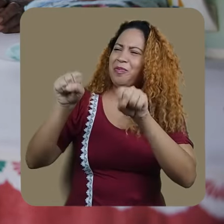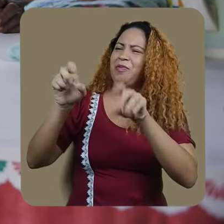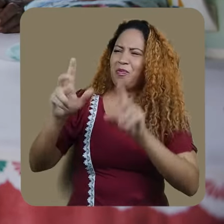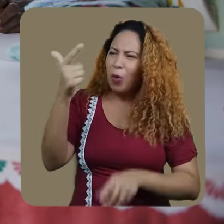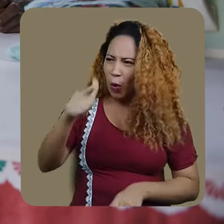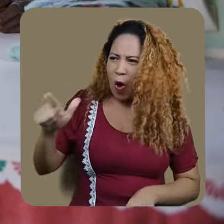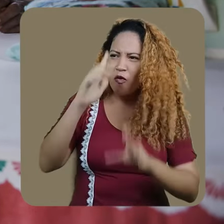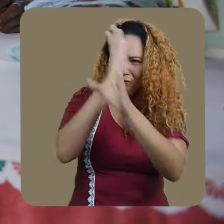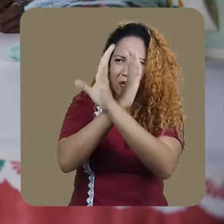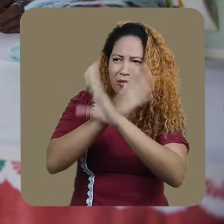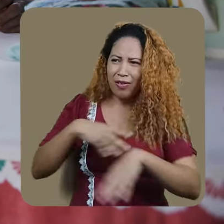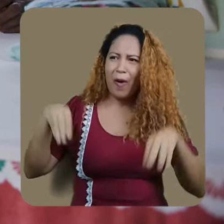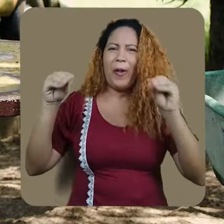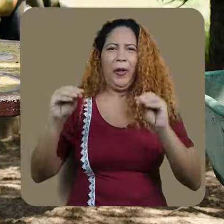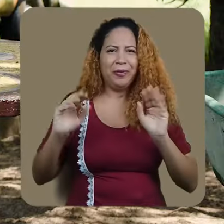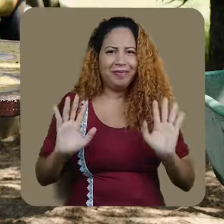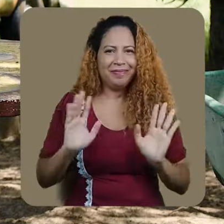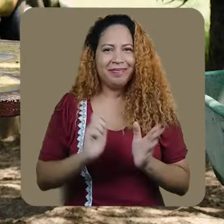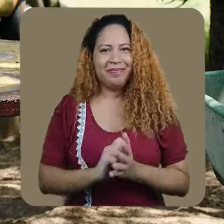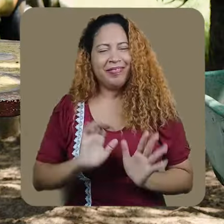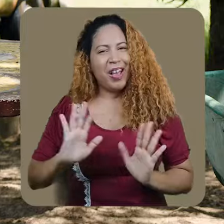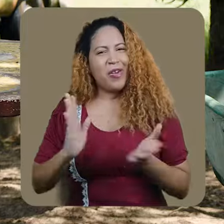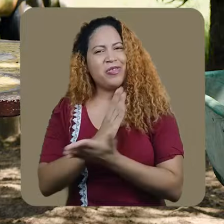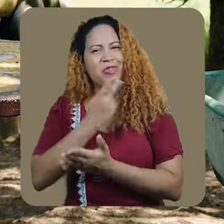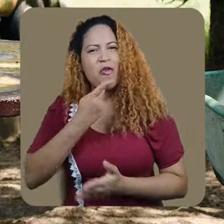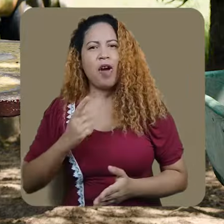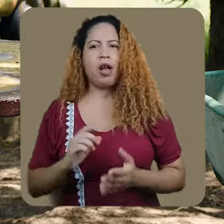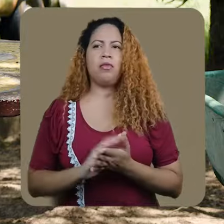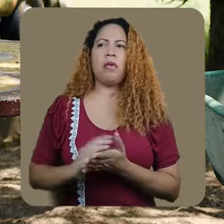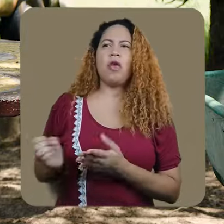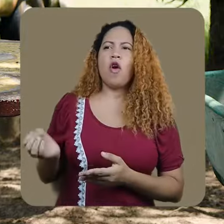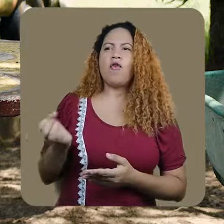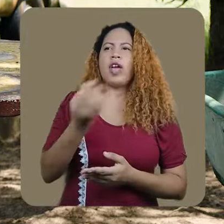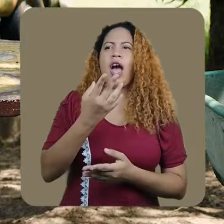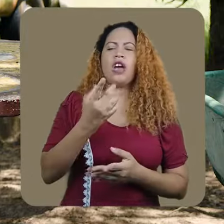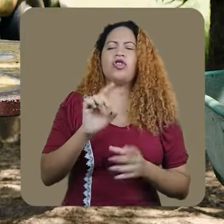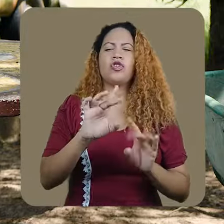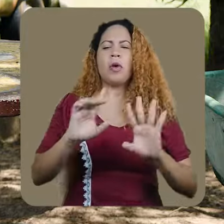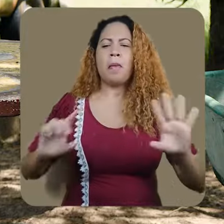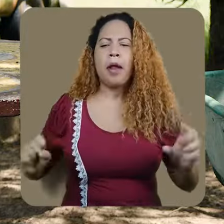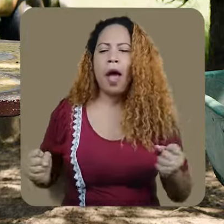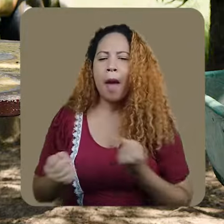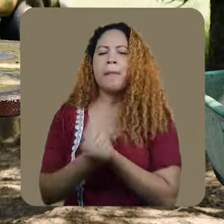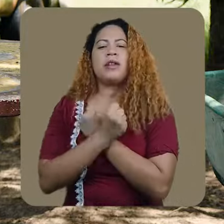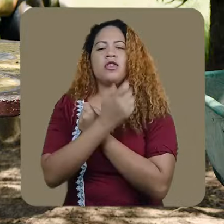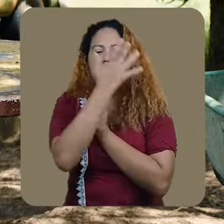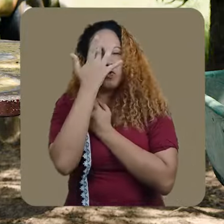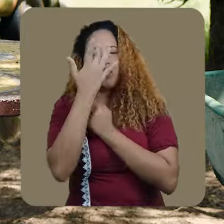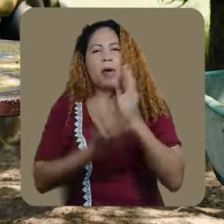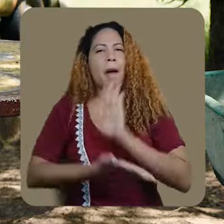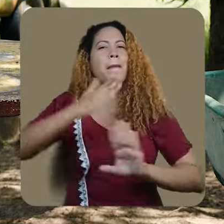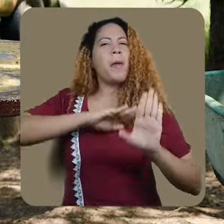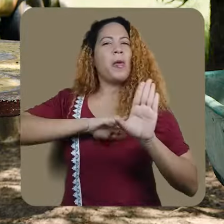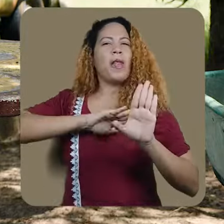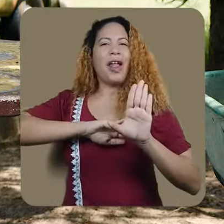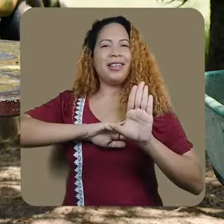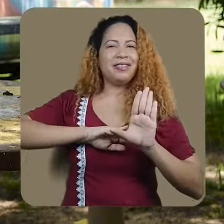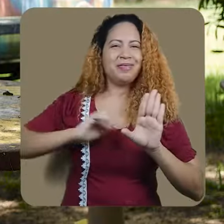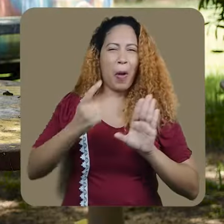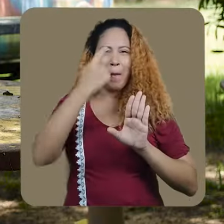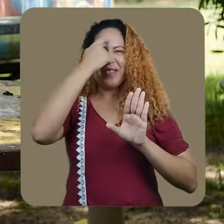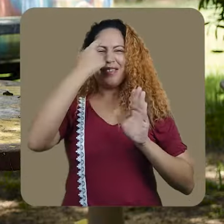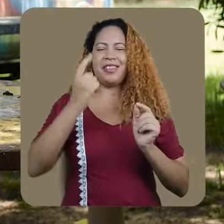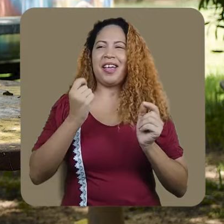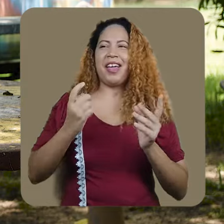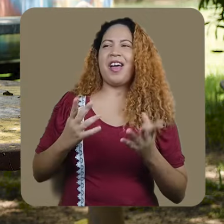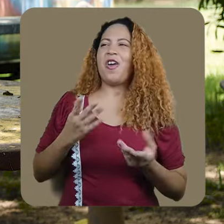O Novo pra banda Tchararu. Às vezes eu falo, turnê da Tchararu, é um pretexto para abraçar pessoas queridas, assim. É